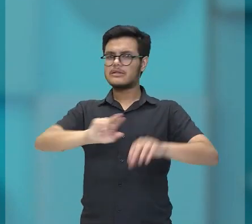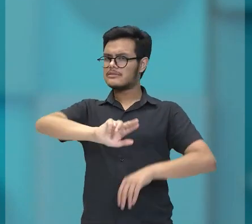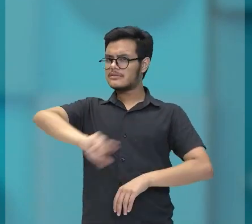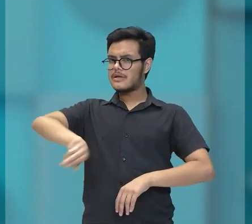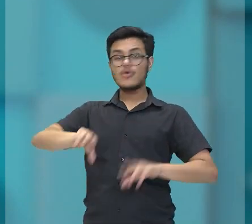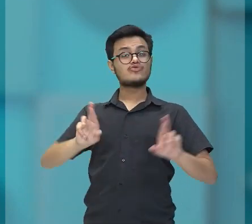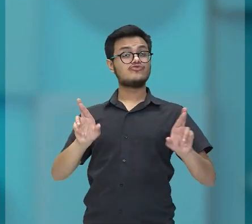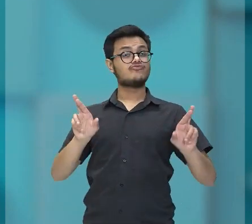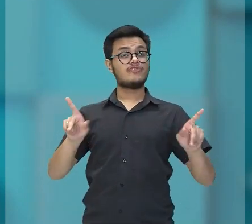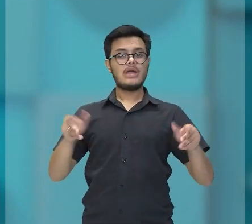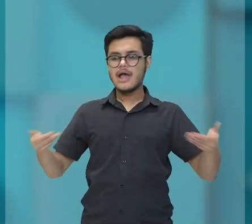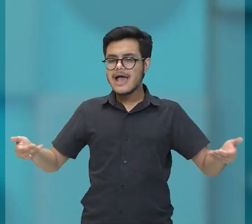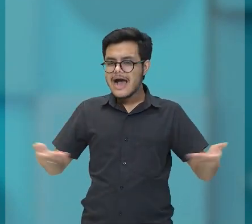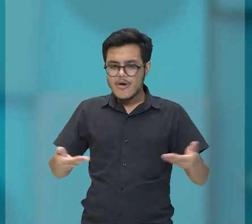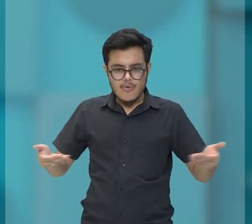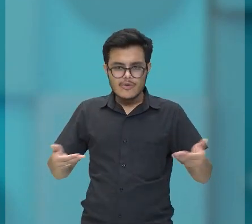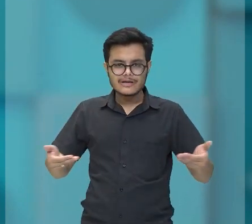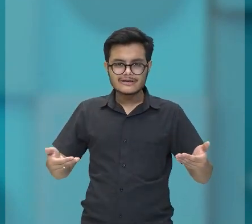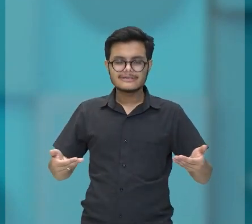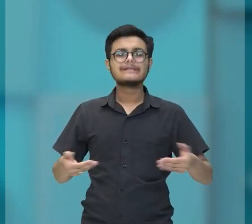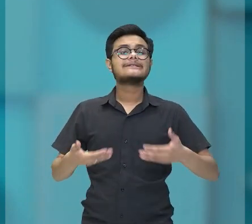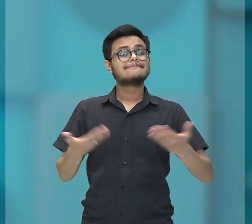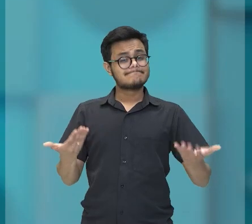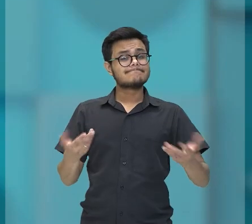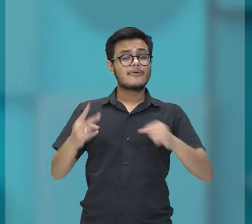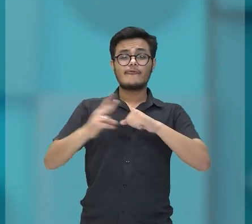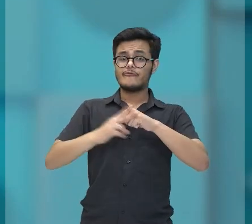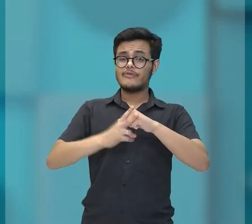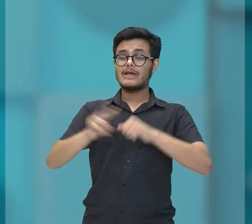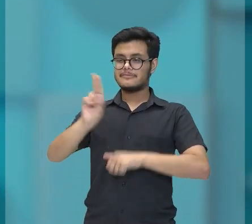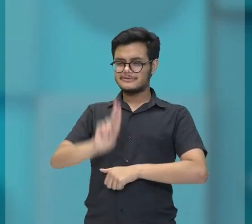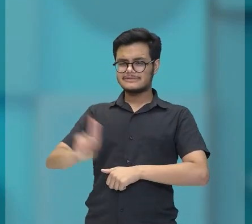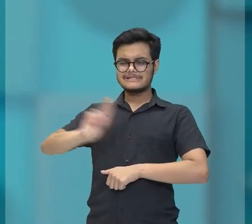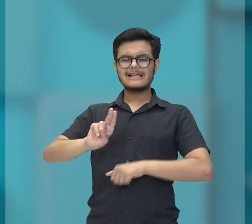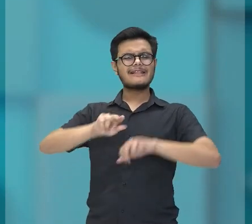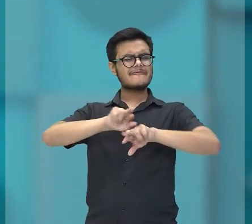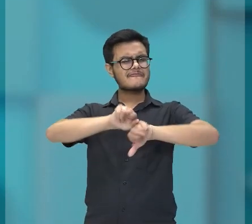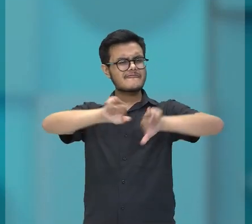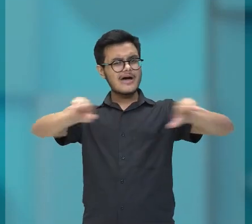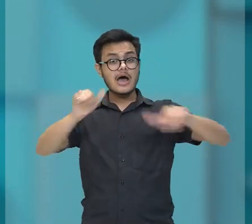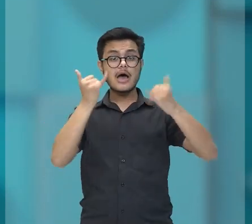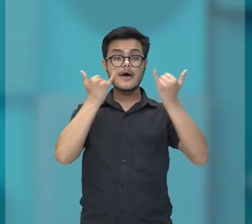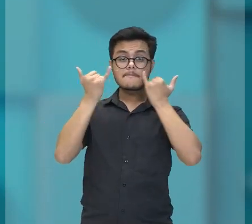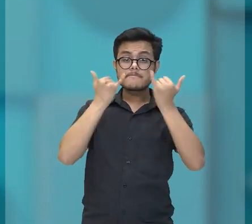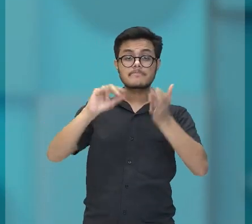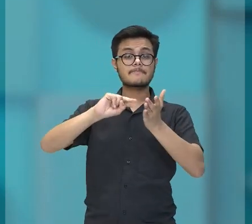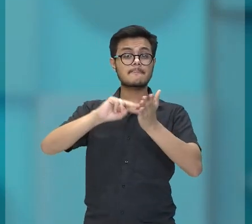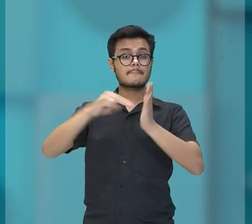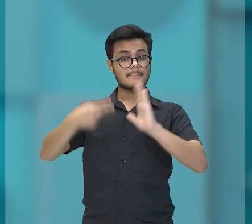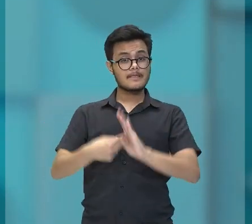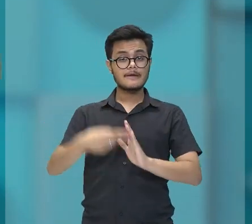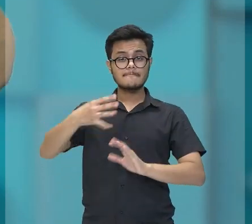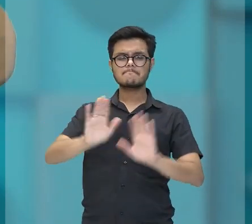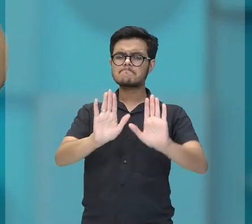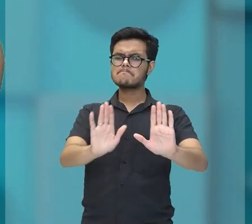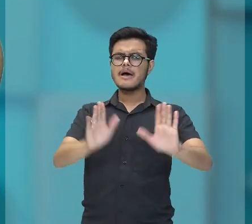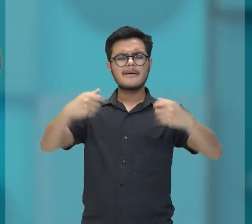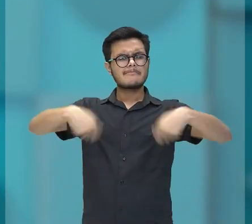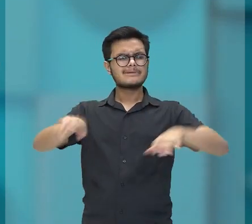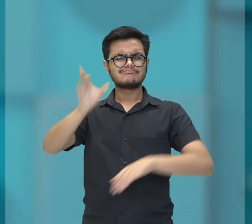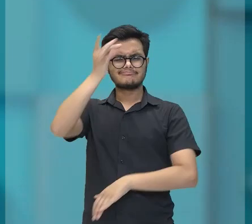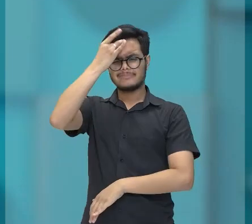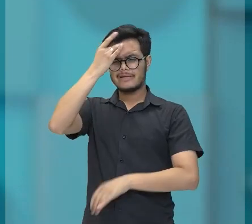porque expressa muita coisa, muita informação, mas, para além de decorar, eu